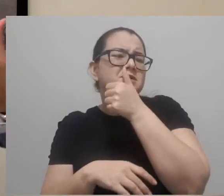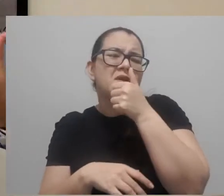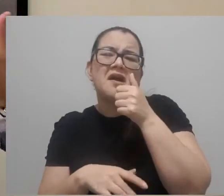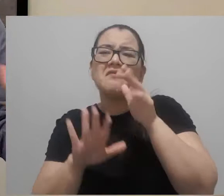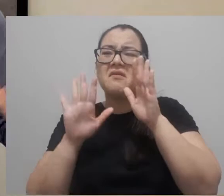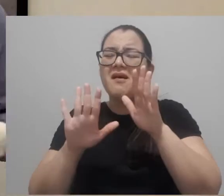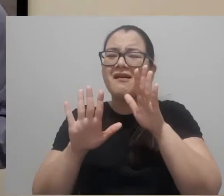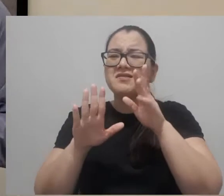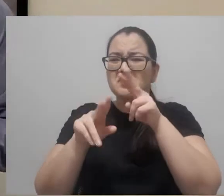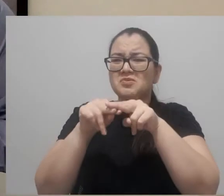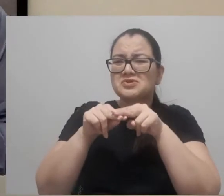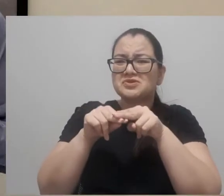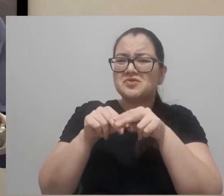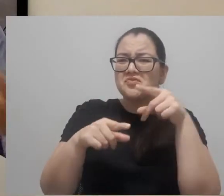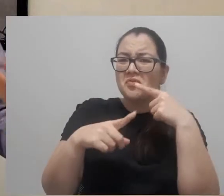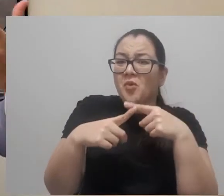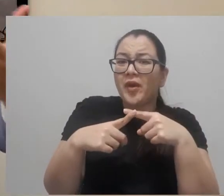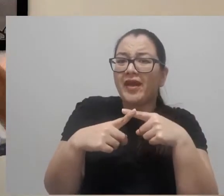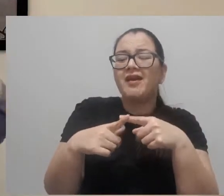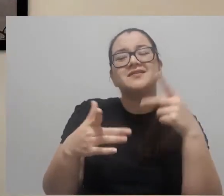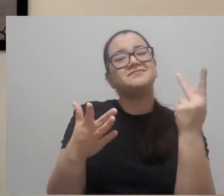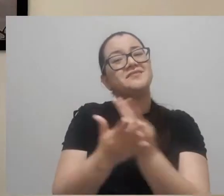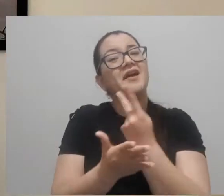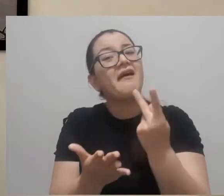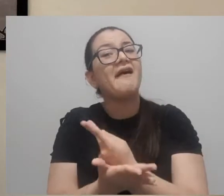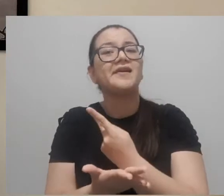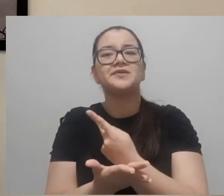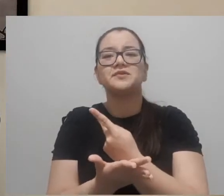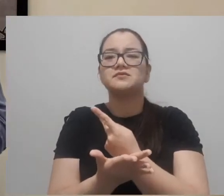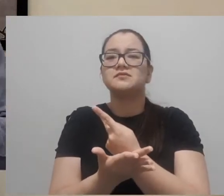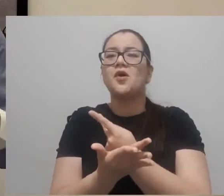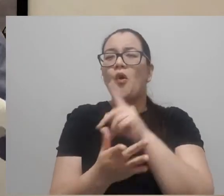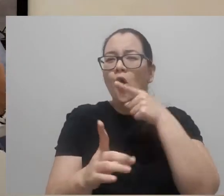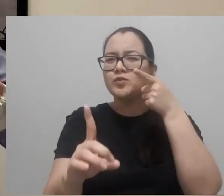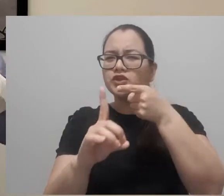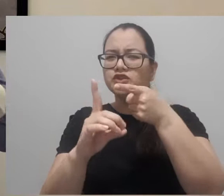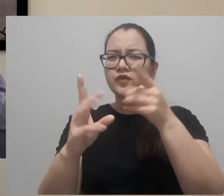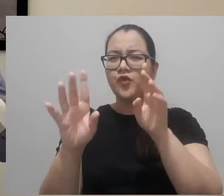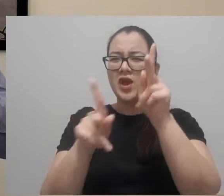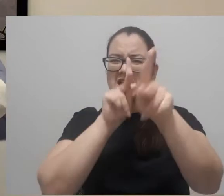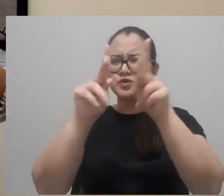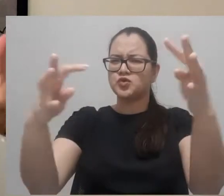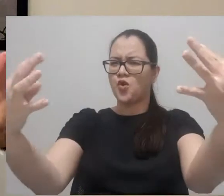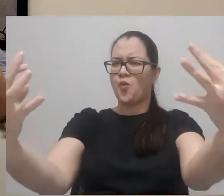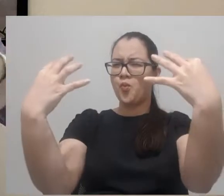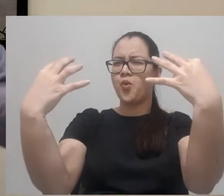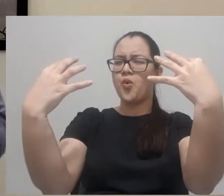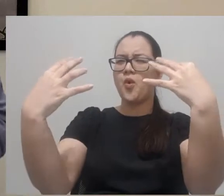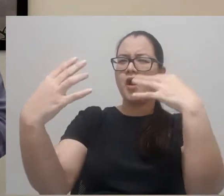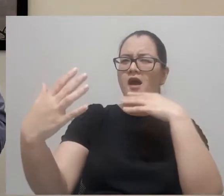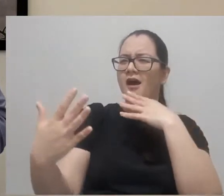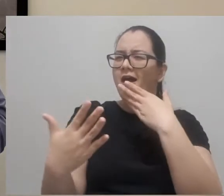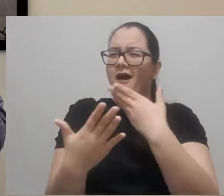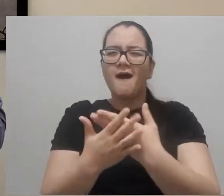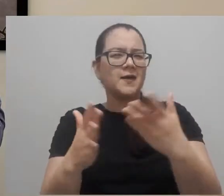eles fossem vistos pelos homens, para que eles recebessem aplausos, para que eles demonstrassem para as pessoas. Eles não